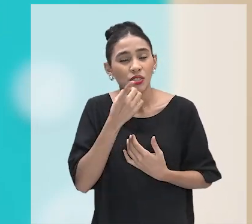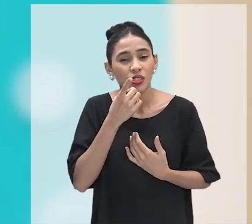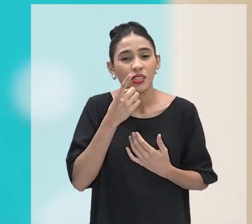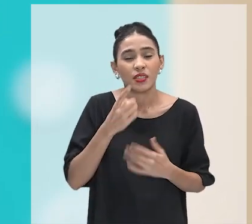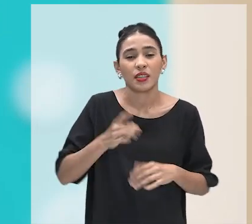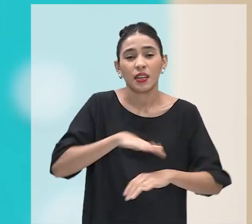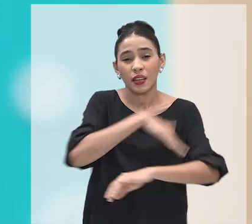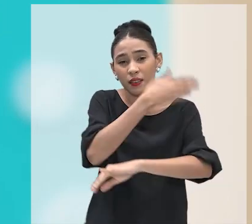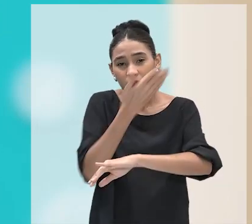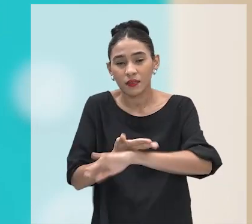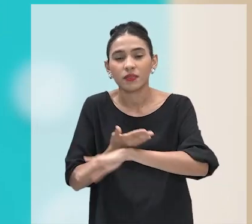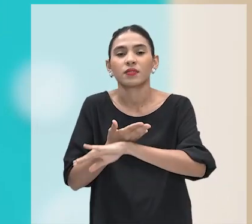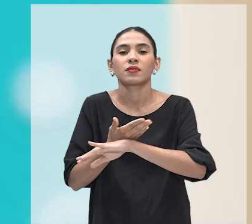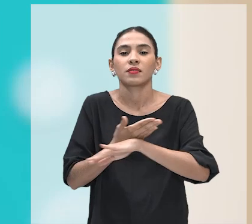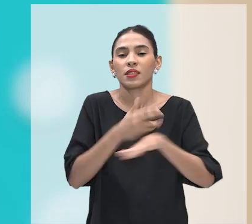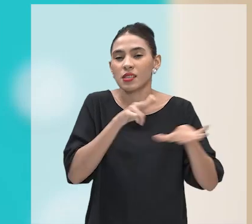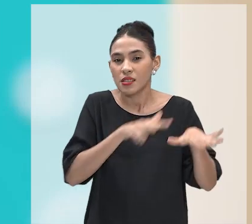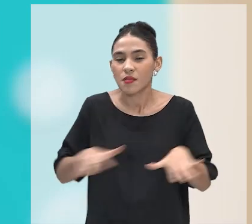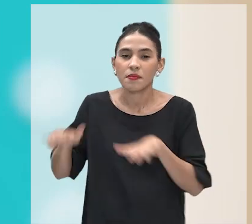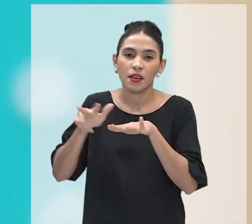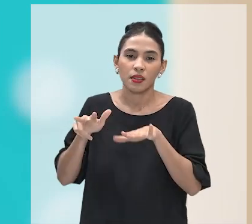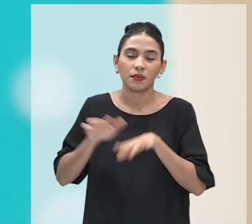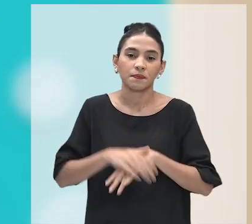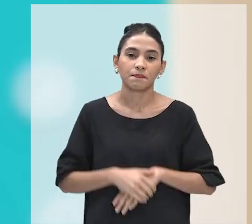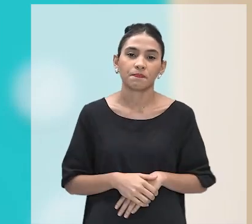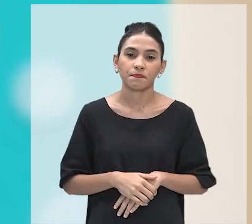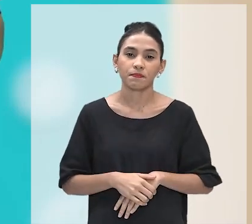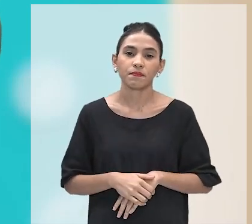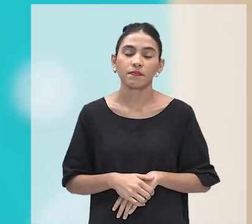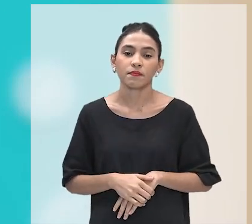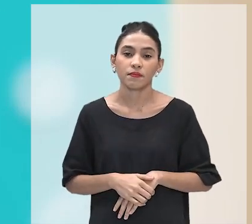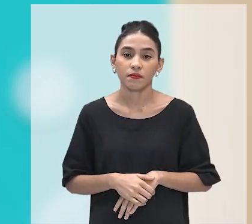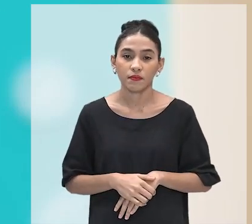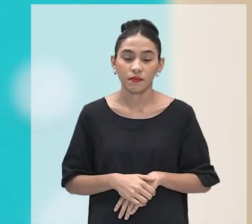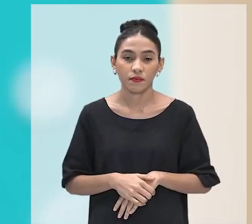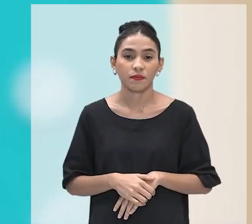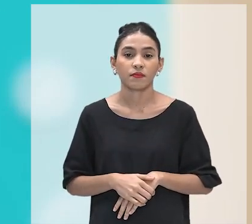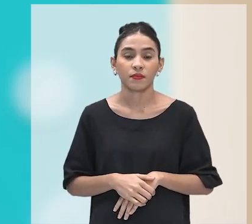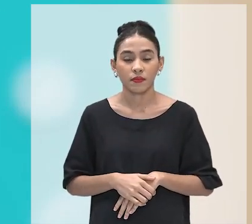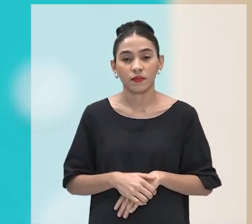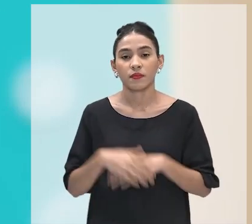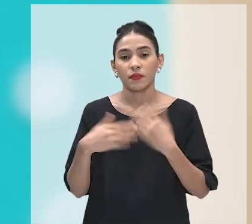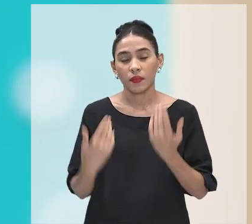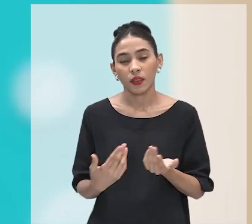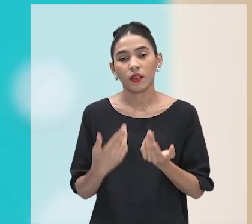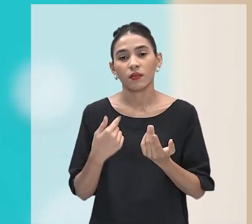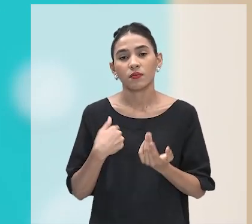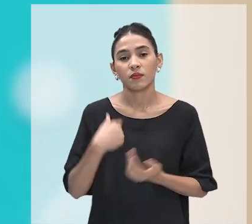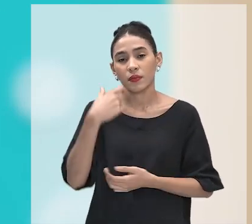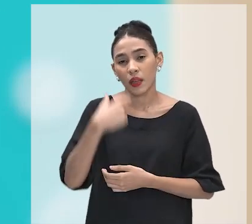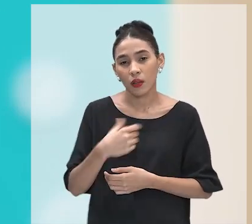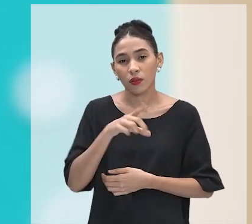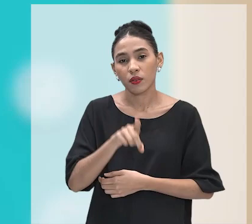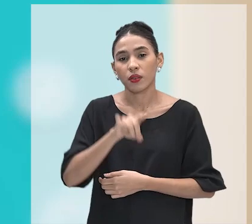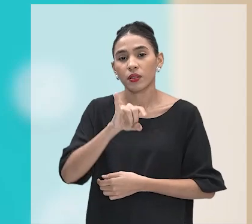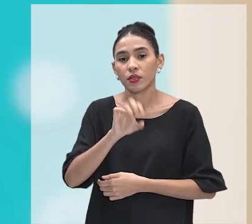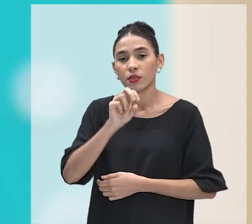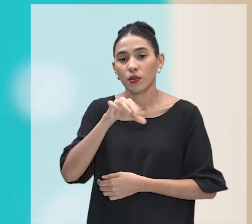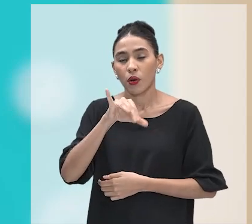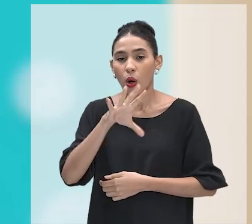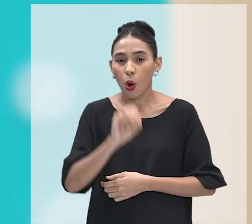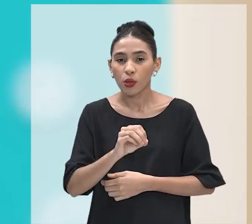semanas que aconteciam essas interpretações. Então, Terpes foi e disse, eu sou o Dionísio. Ele encenou,